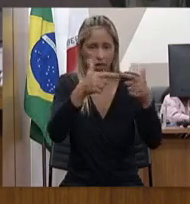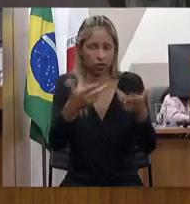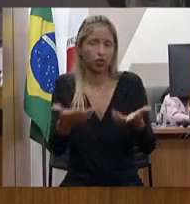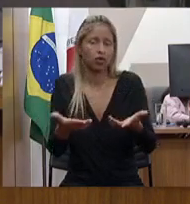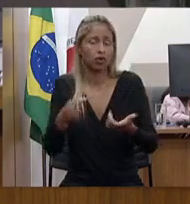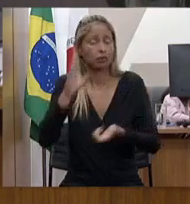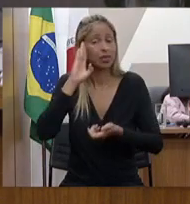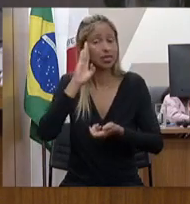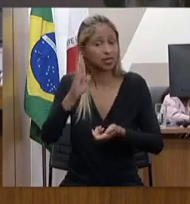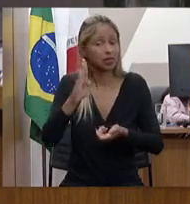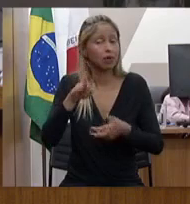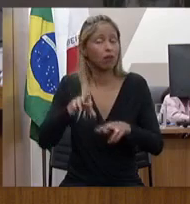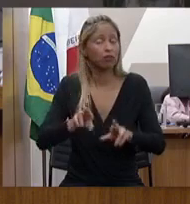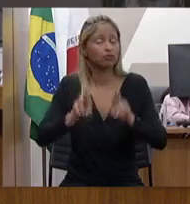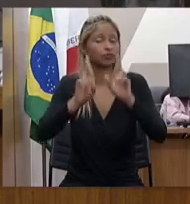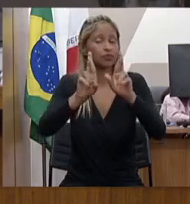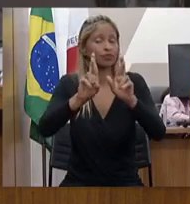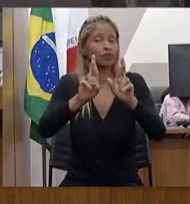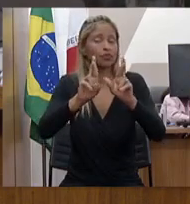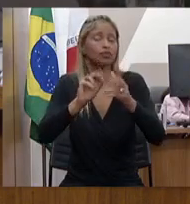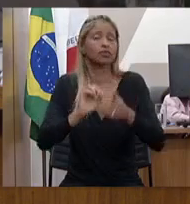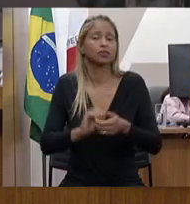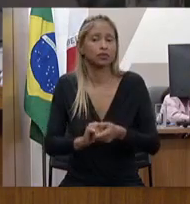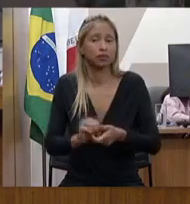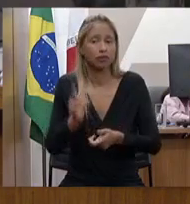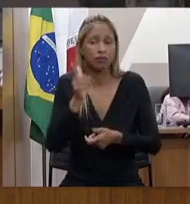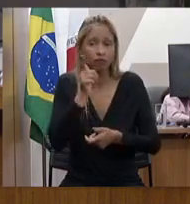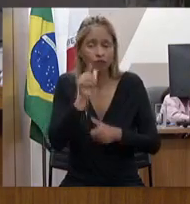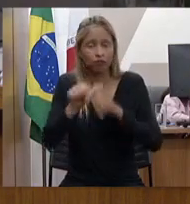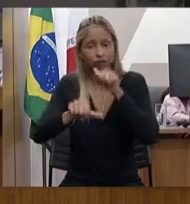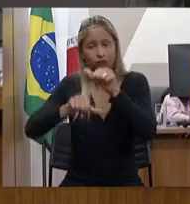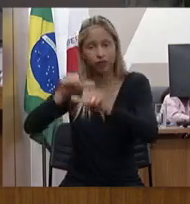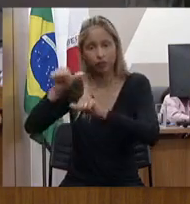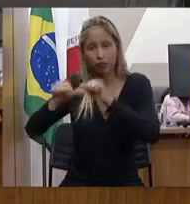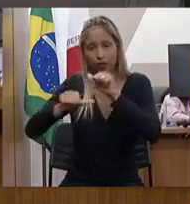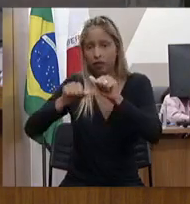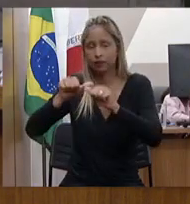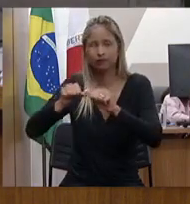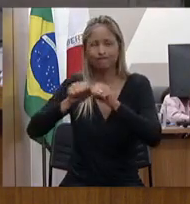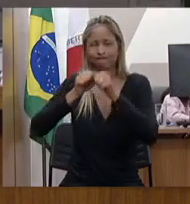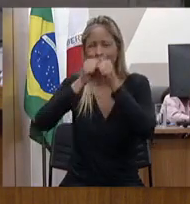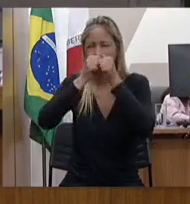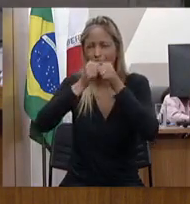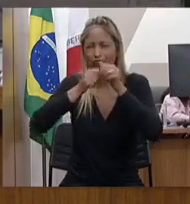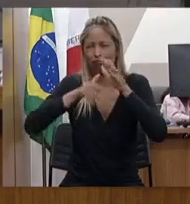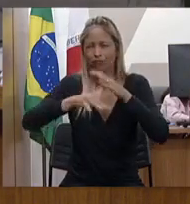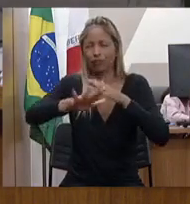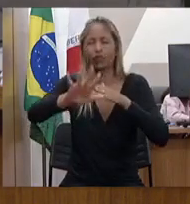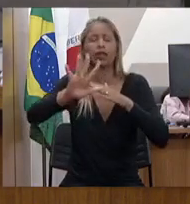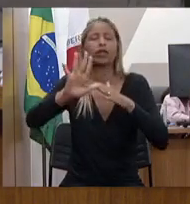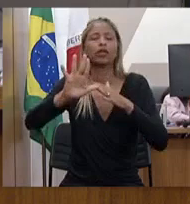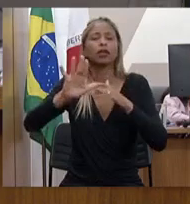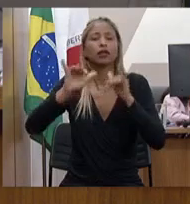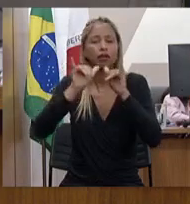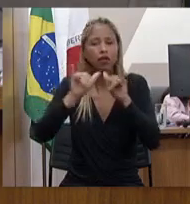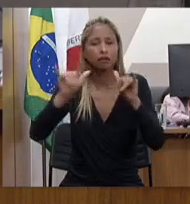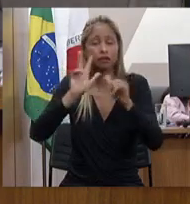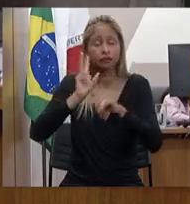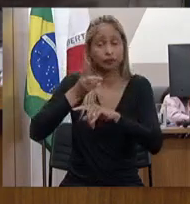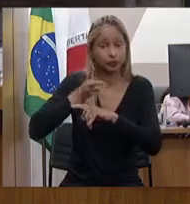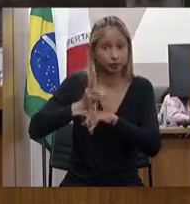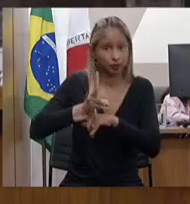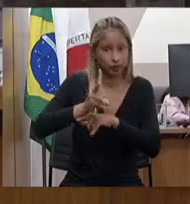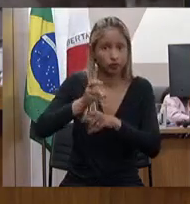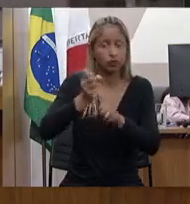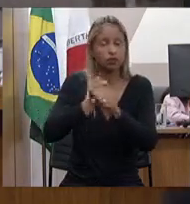dos representantes dos trabalhadores que conseguiram transformar uma tragédia né numa campanha contínua